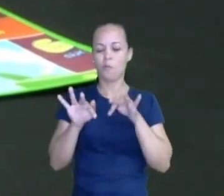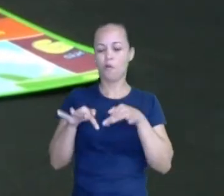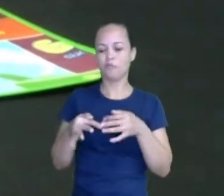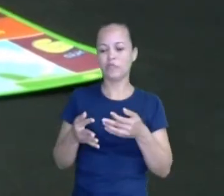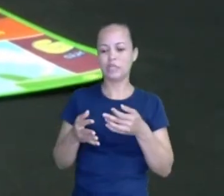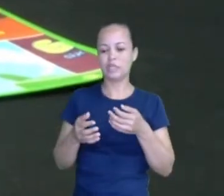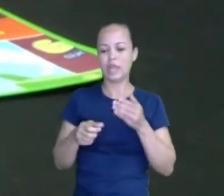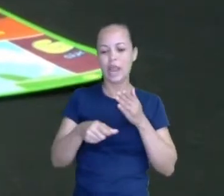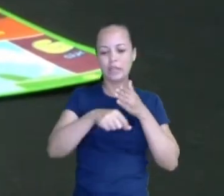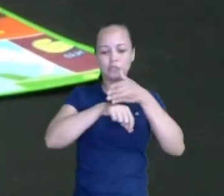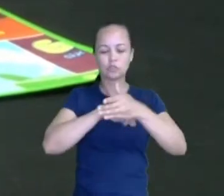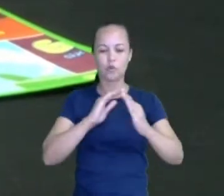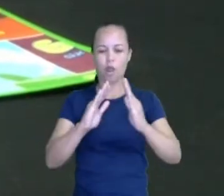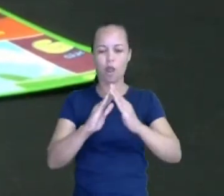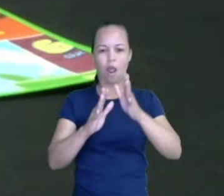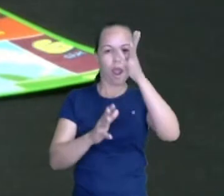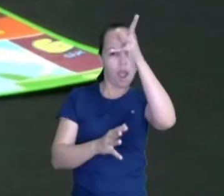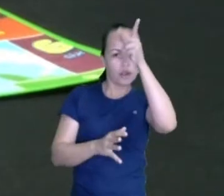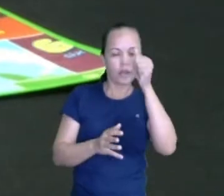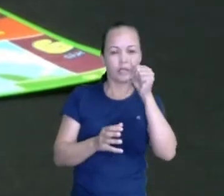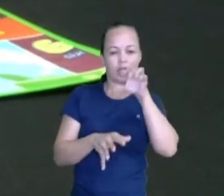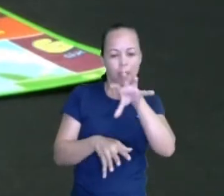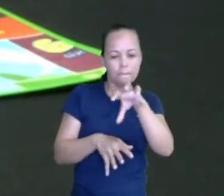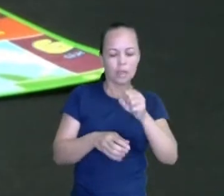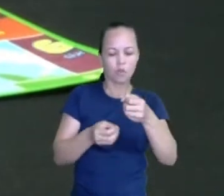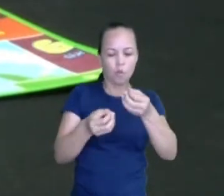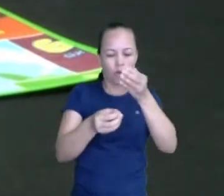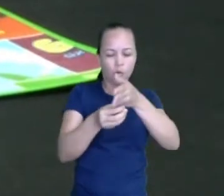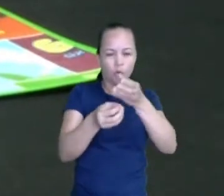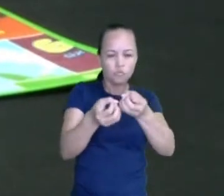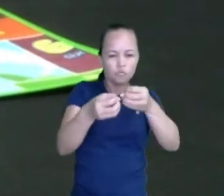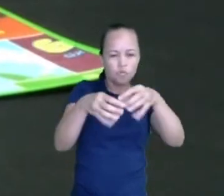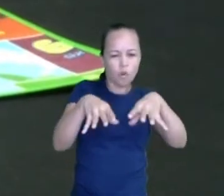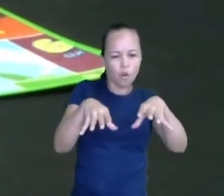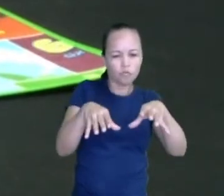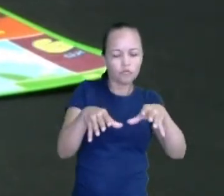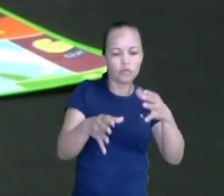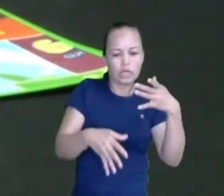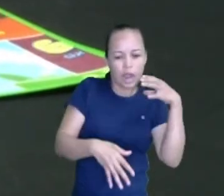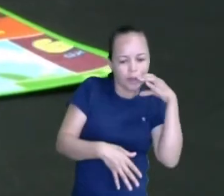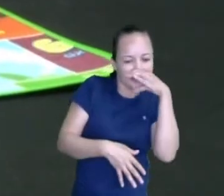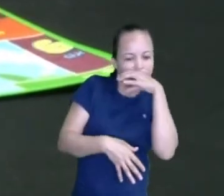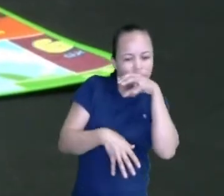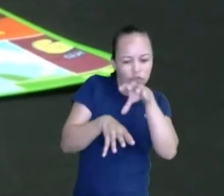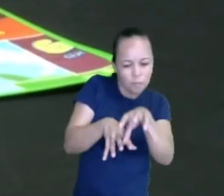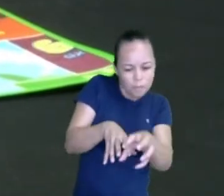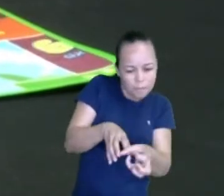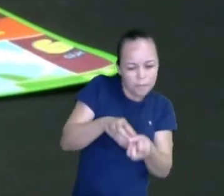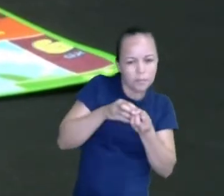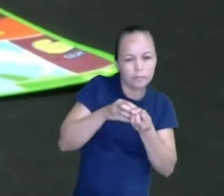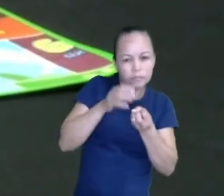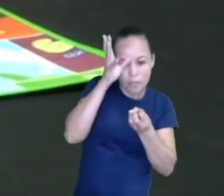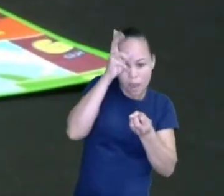no galinheiro e pegou um ovo fresquinho, ainda quente, debaixo da galinha.